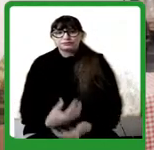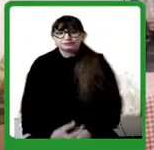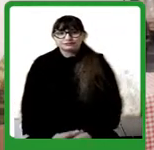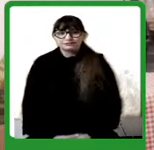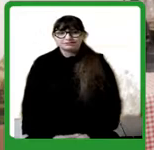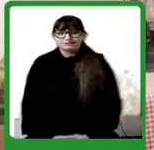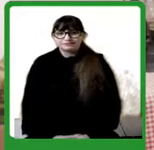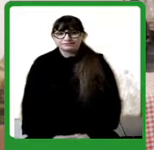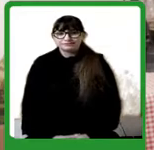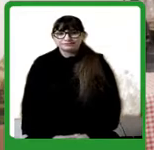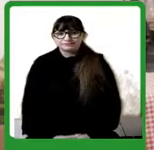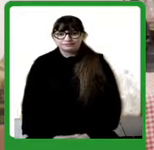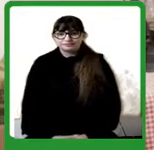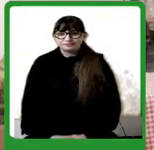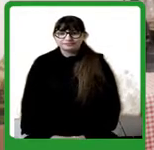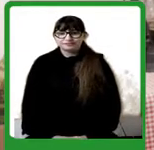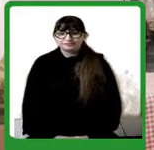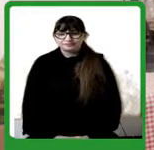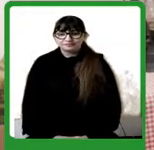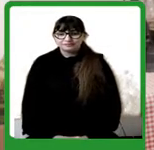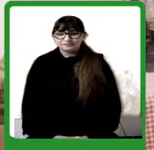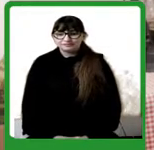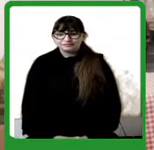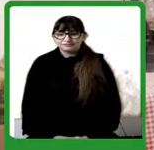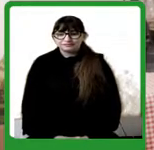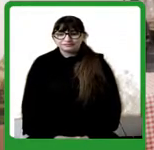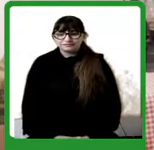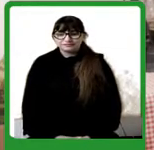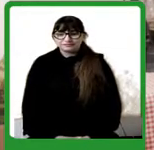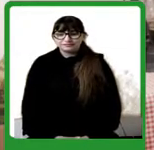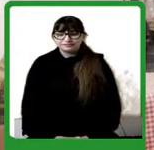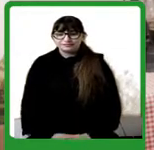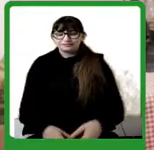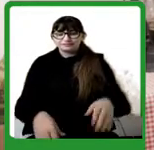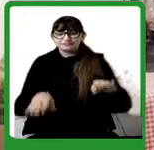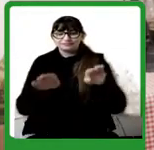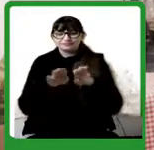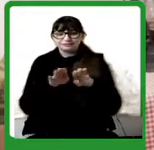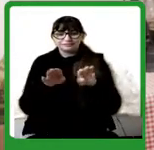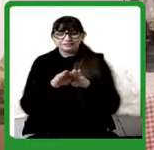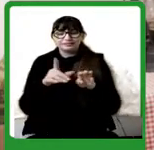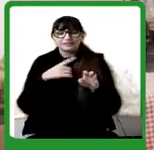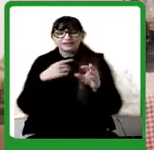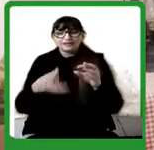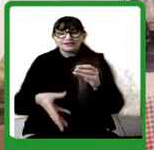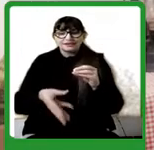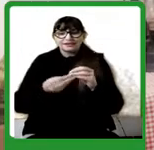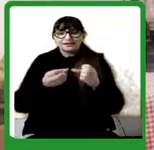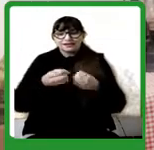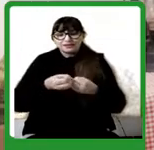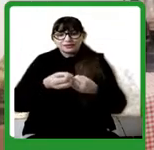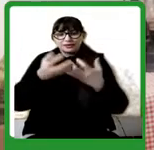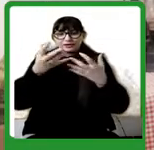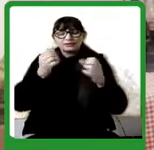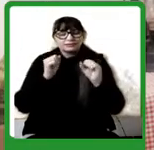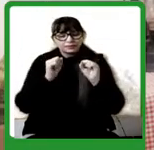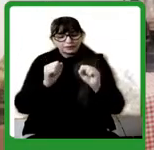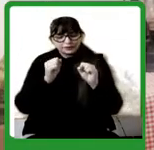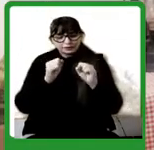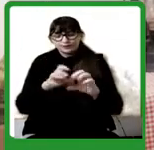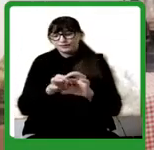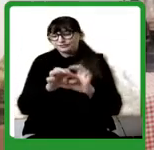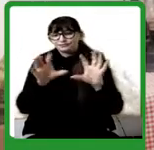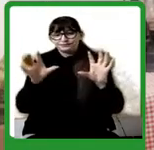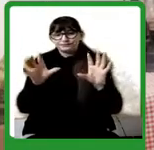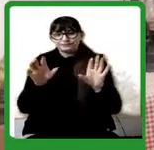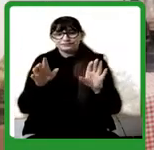Loreni de Paula, manda oi pra muitos capões. Que massa, galera participando, vai deixando teu comentário, comenta aí de onde tá assistindo nós aí. E mais uma vez,